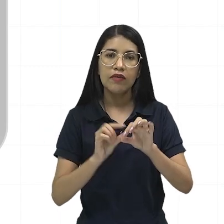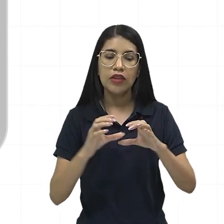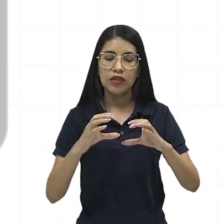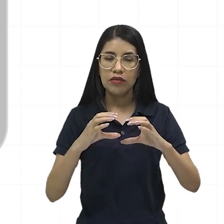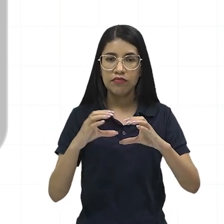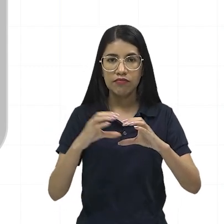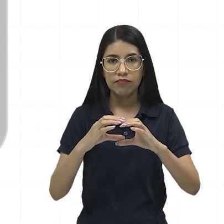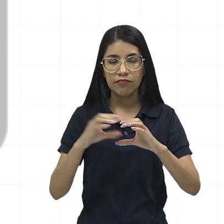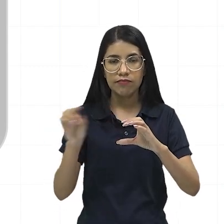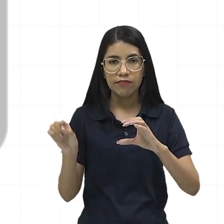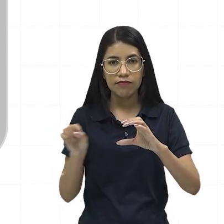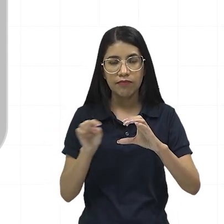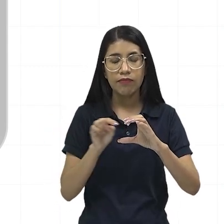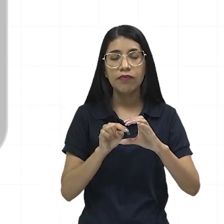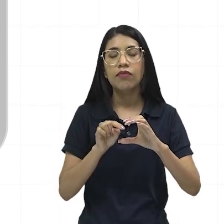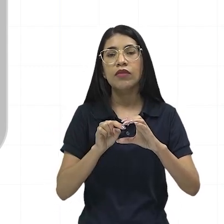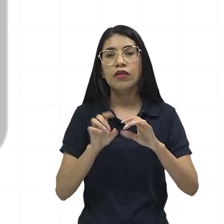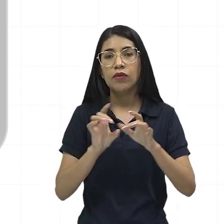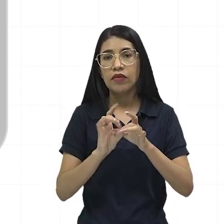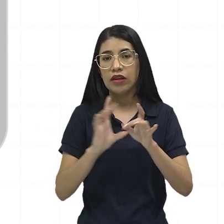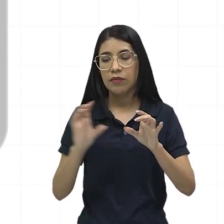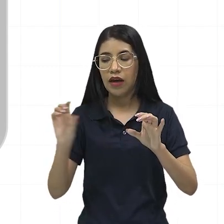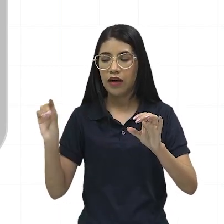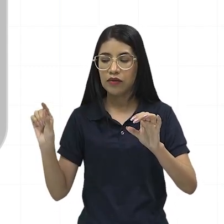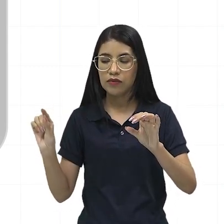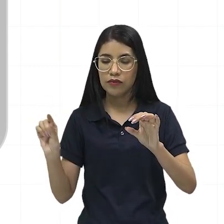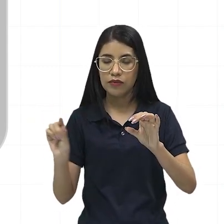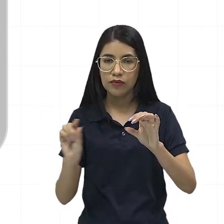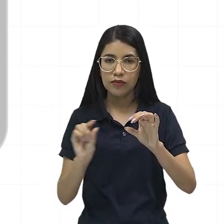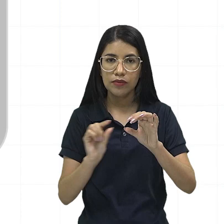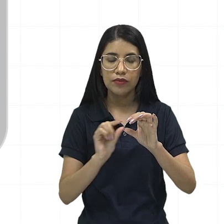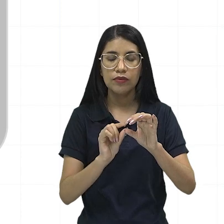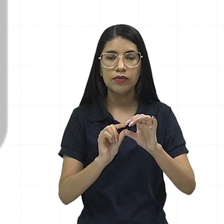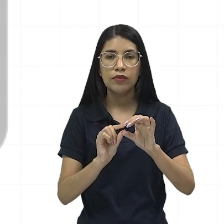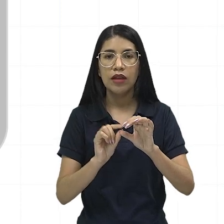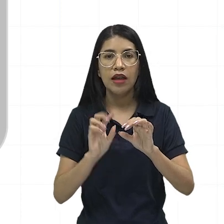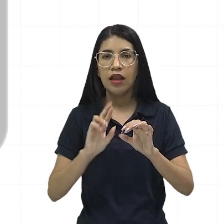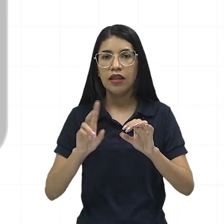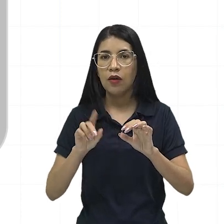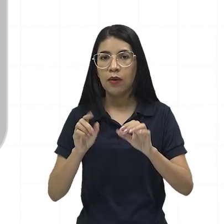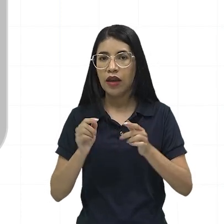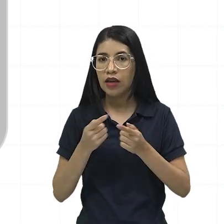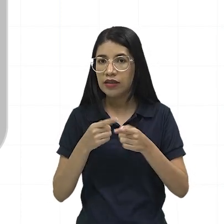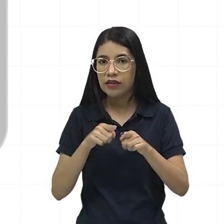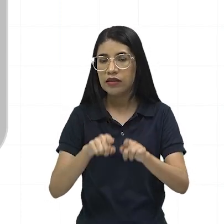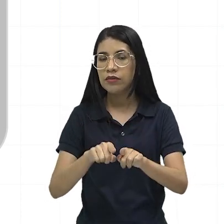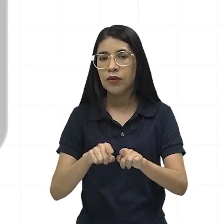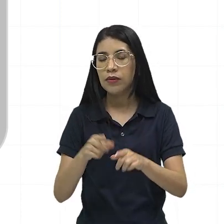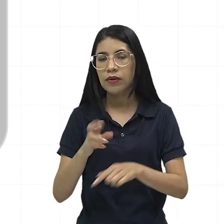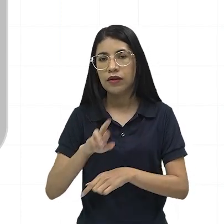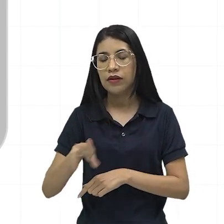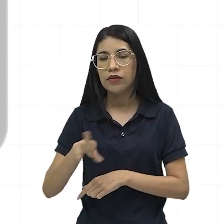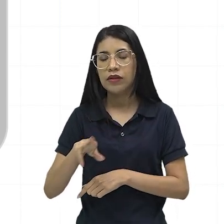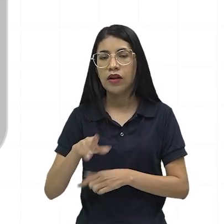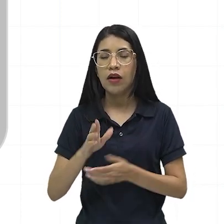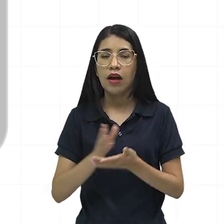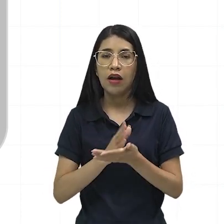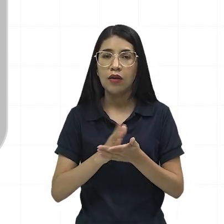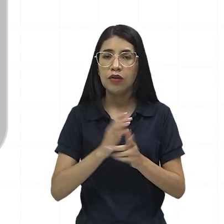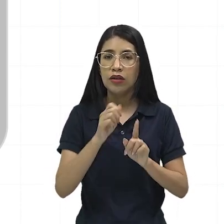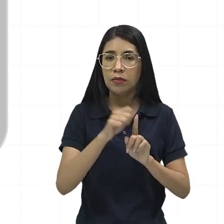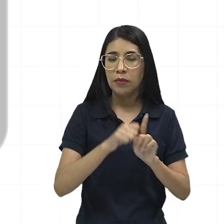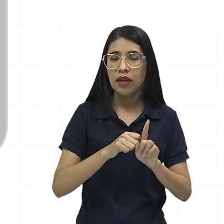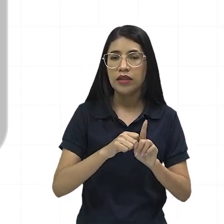tá certo? Então, cada um vai liberar ali os ovócitos, não vai acontecer ao mesmo tempo. Tem meses que a mulher vai liberar